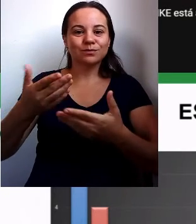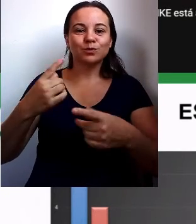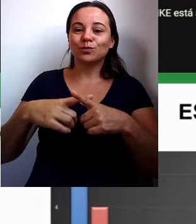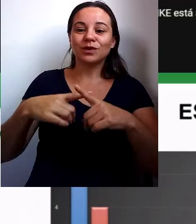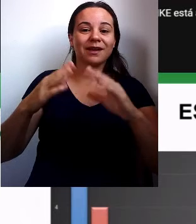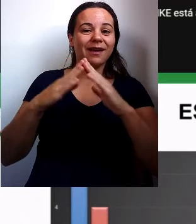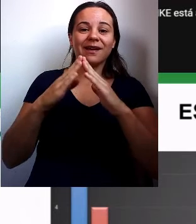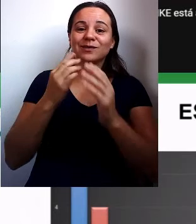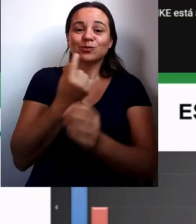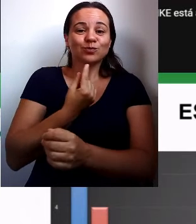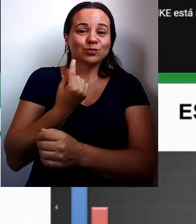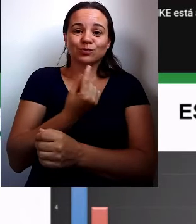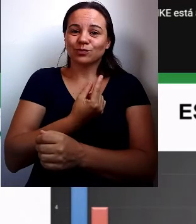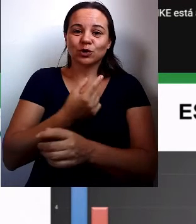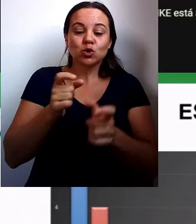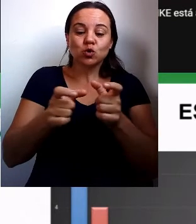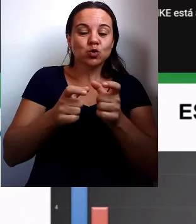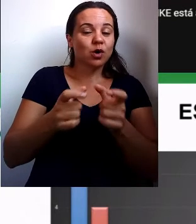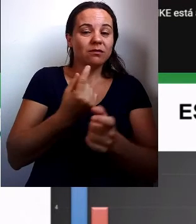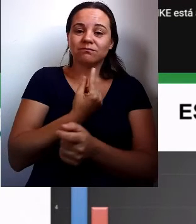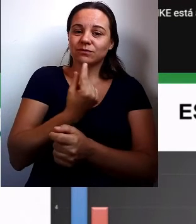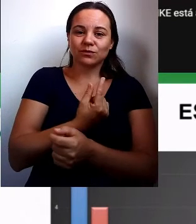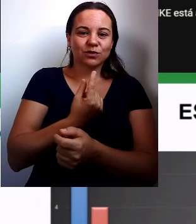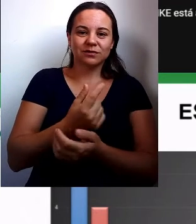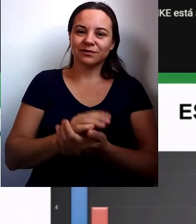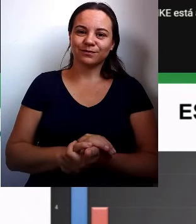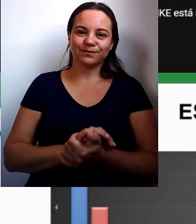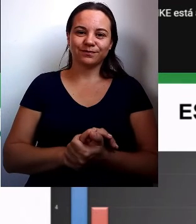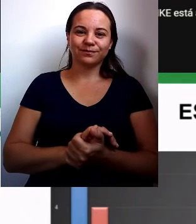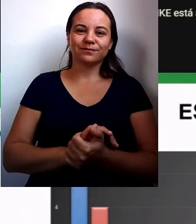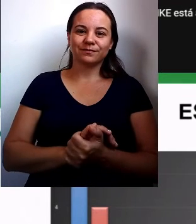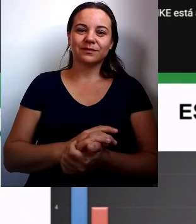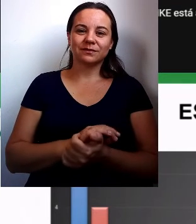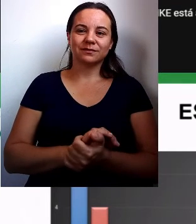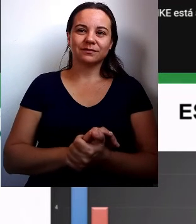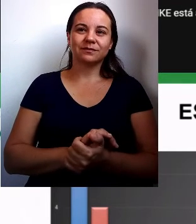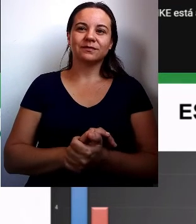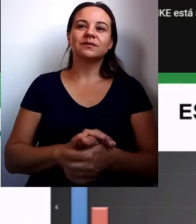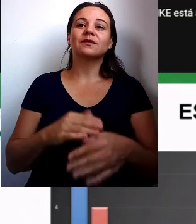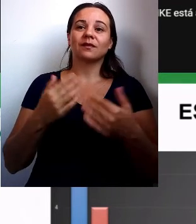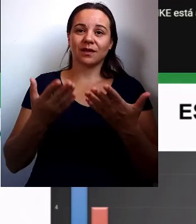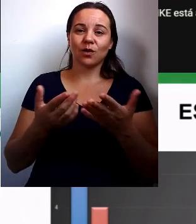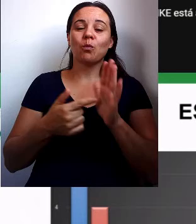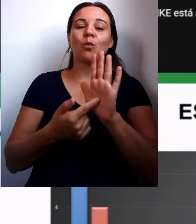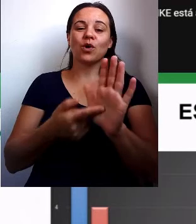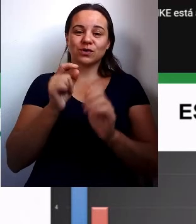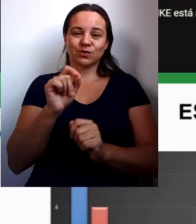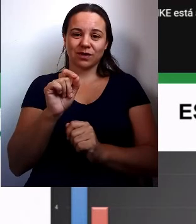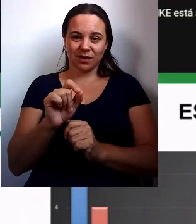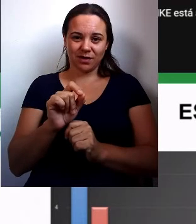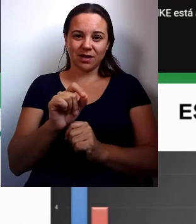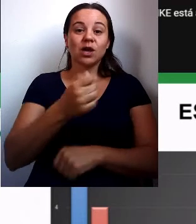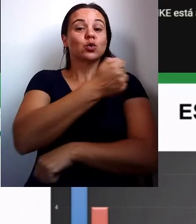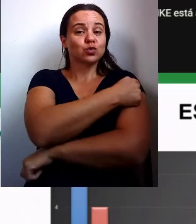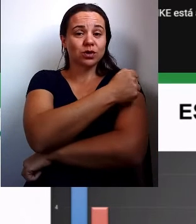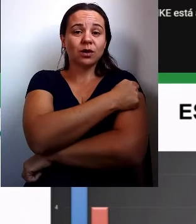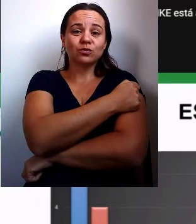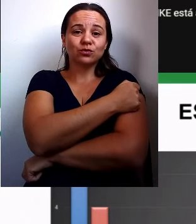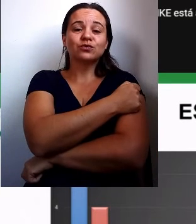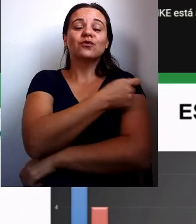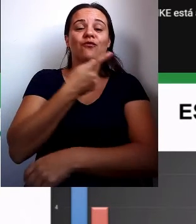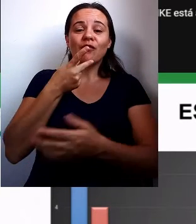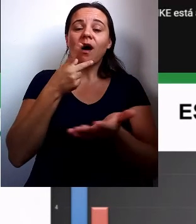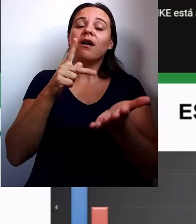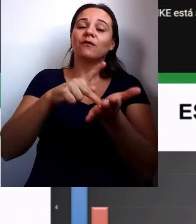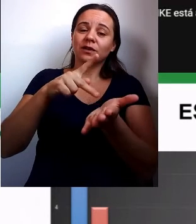não tiveram uma interação, né, com outras pessoas. Então comprova que o nosso gráfico